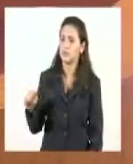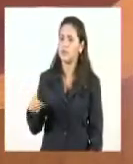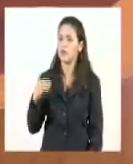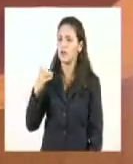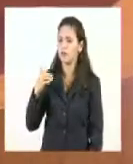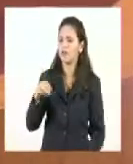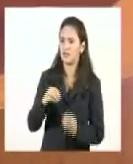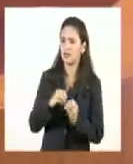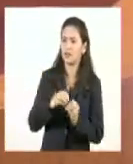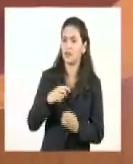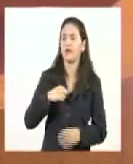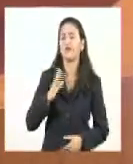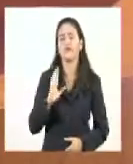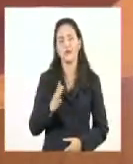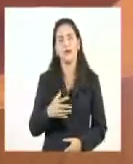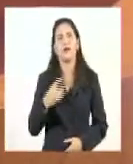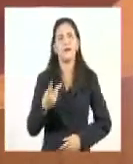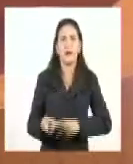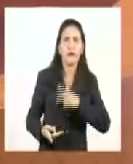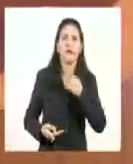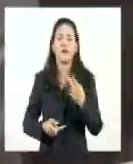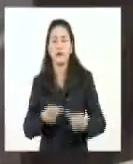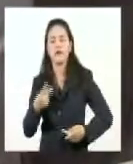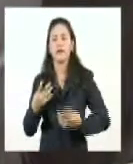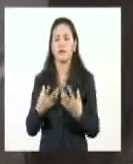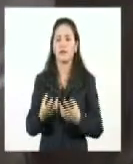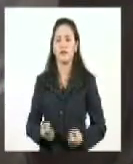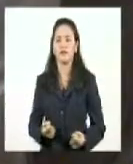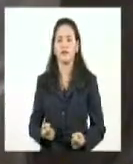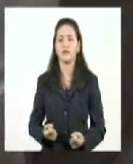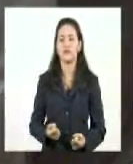de falar, é indefensável.